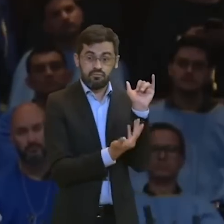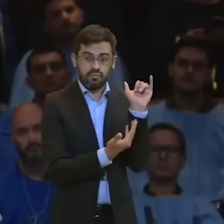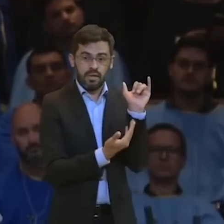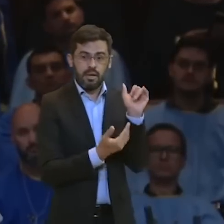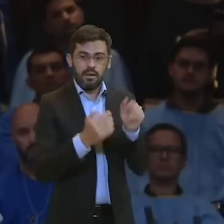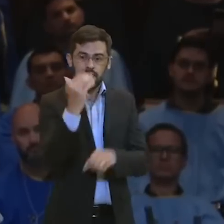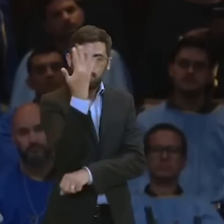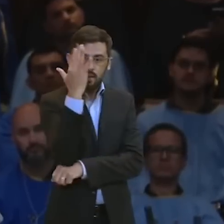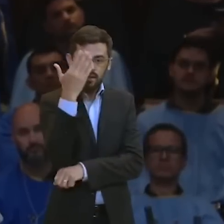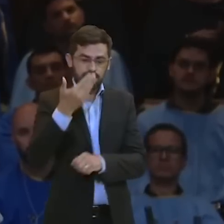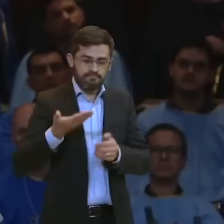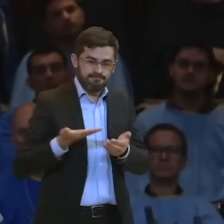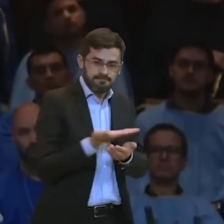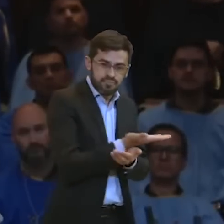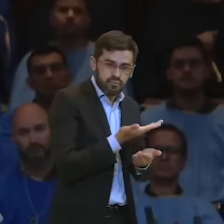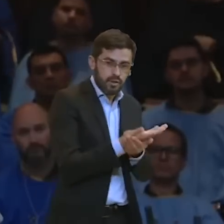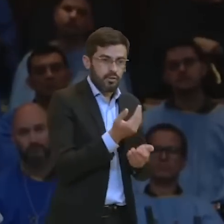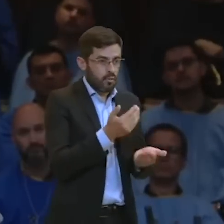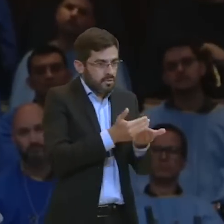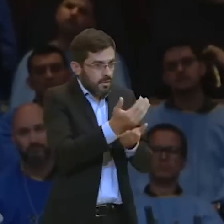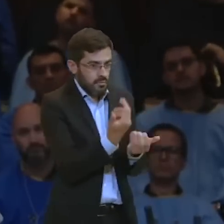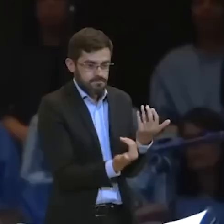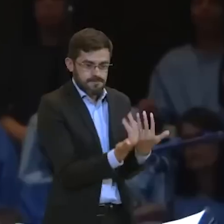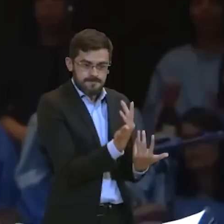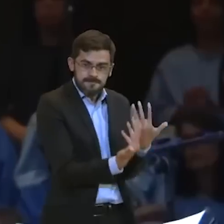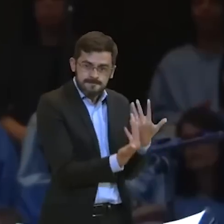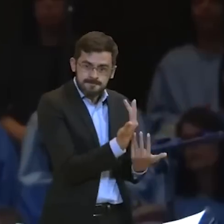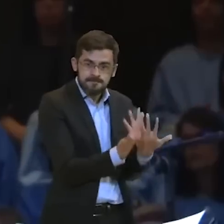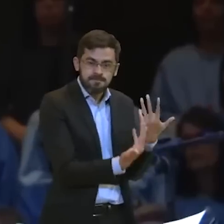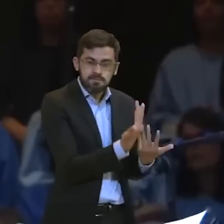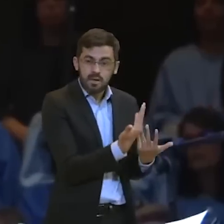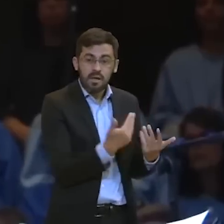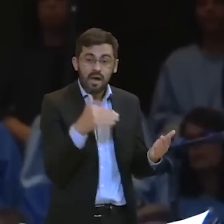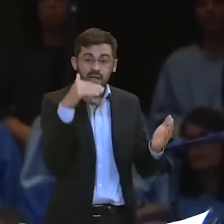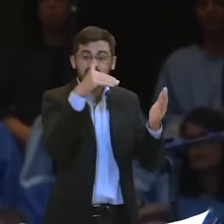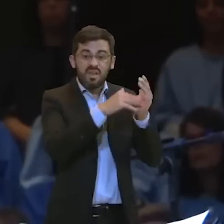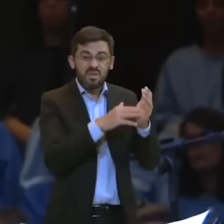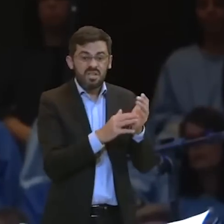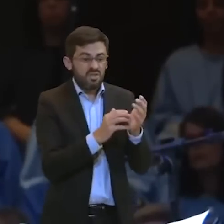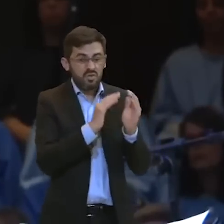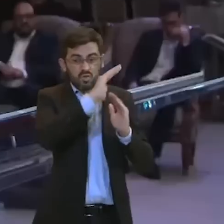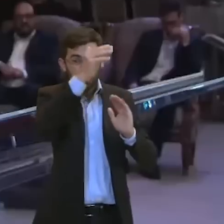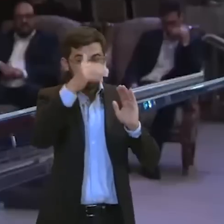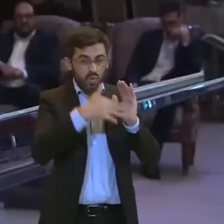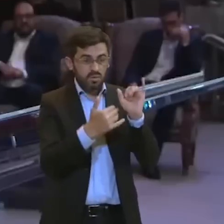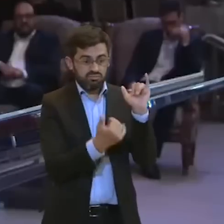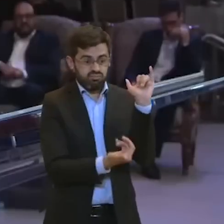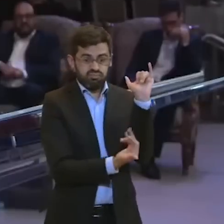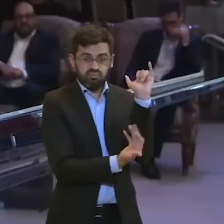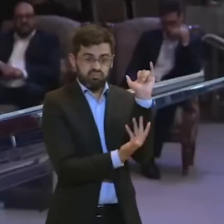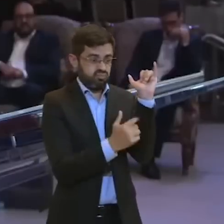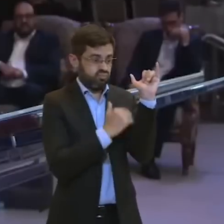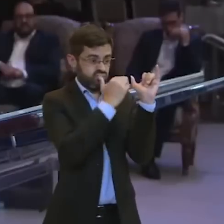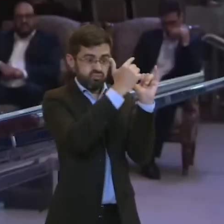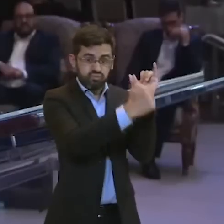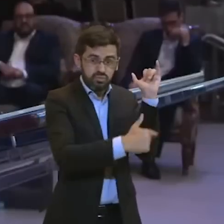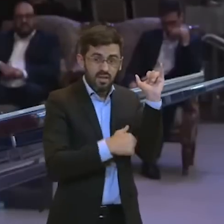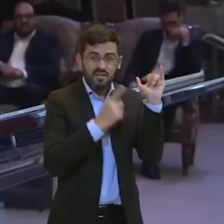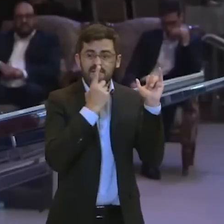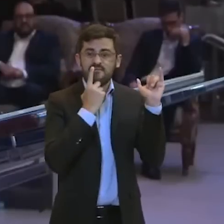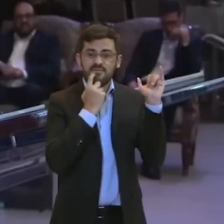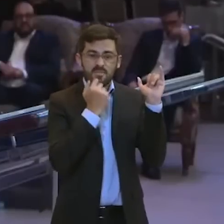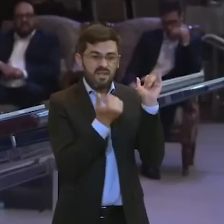madeira, e aquilo virava uma fornalha, até o ponto de todo aquela